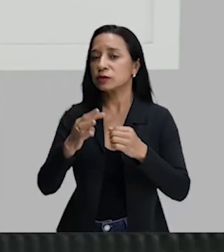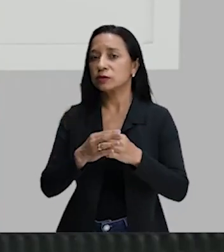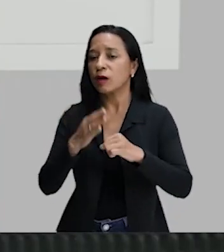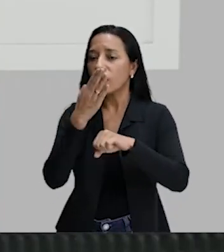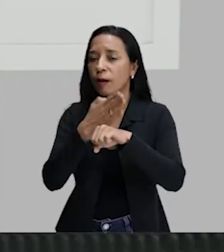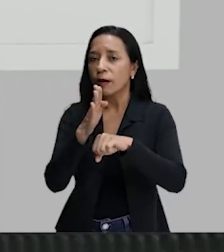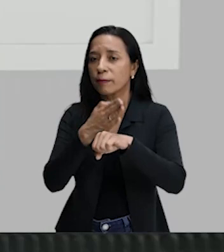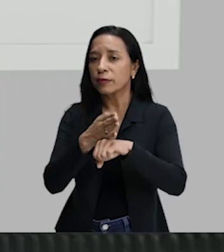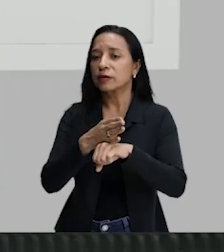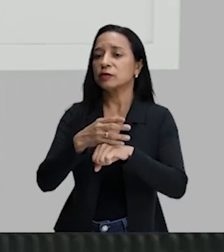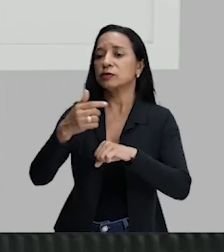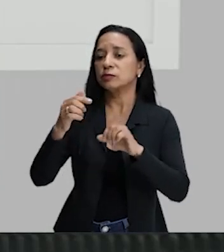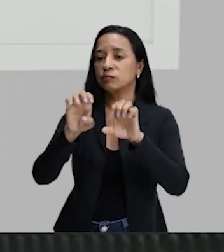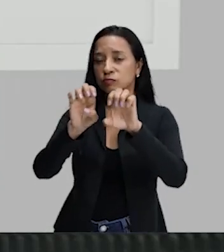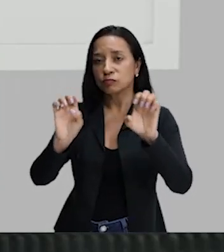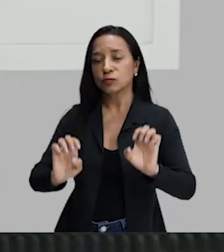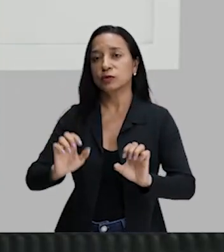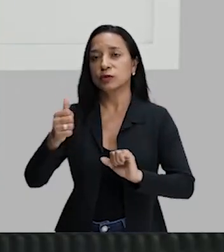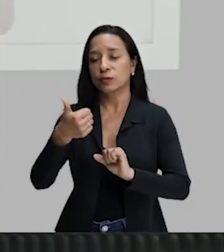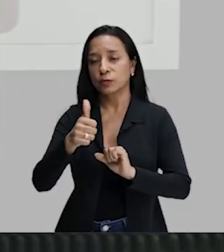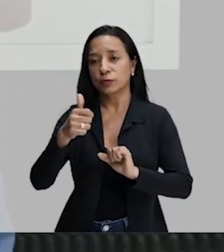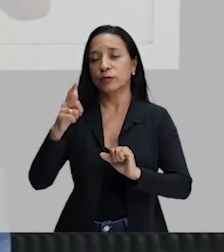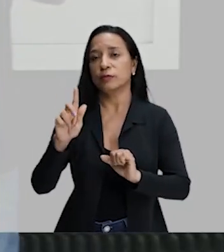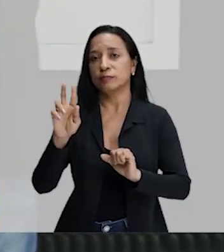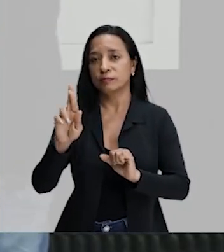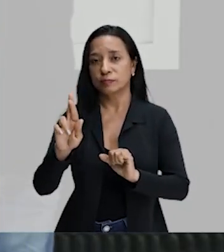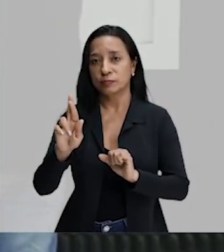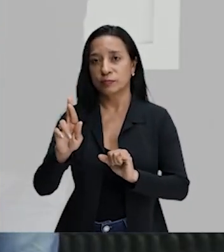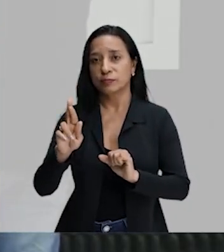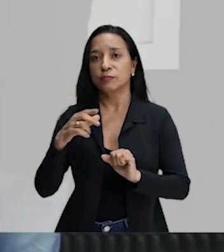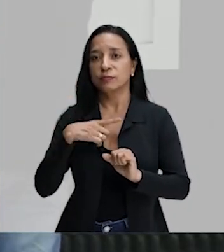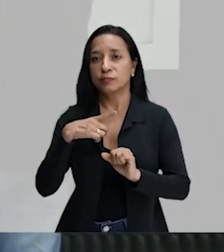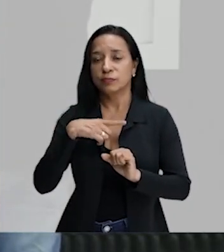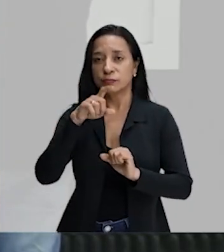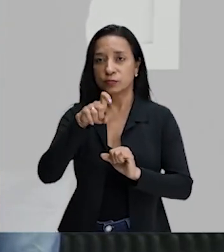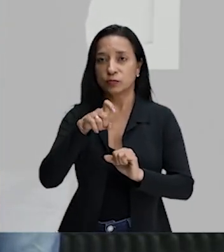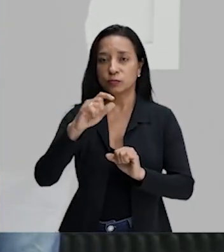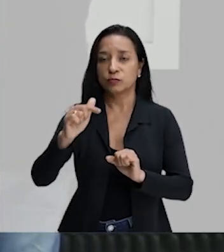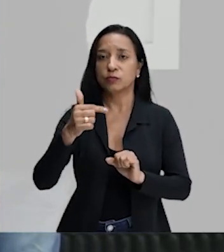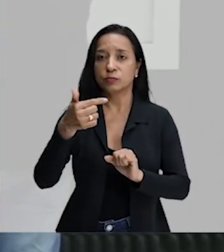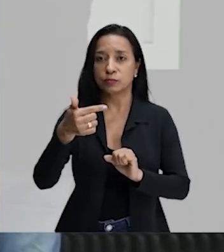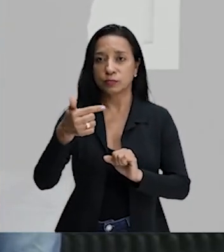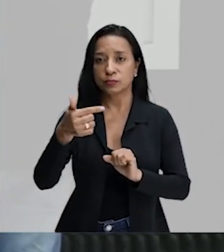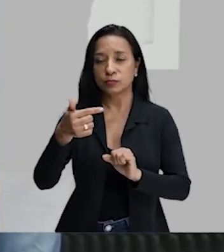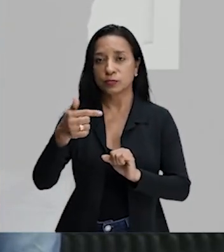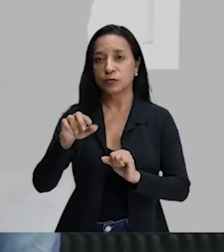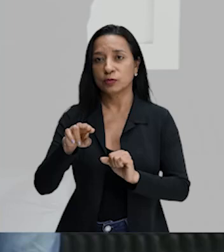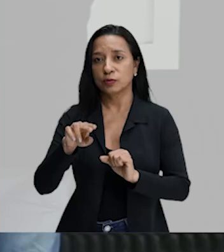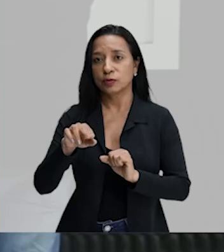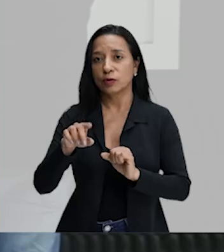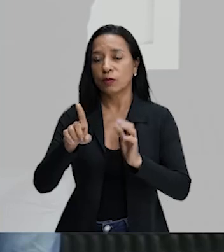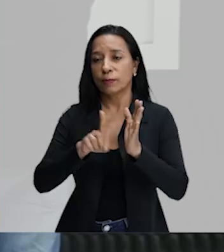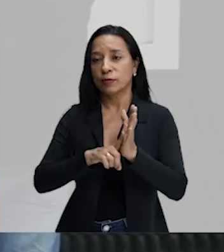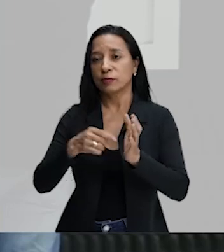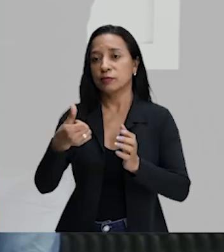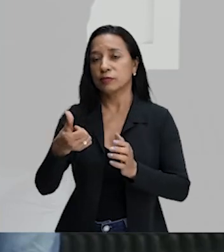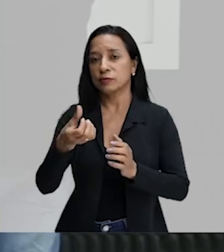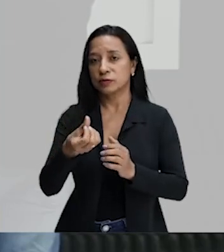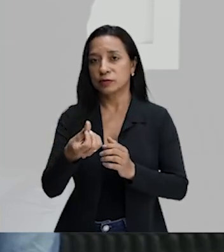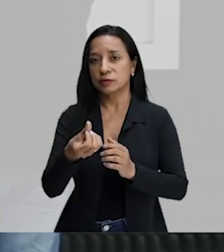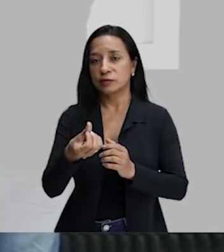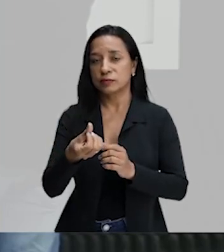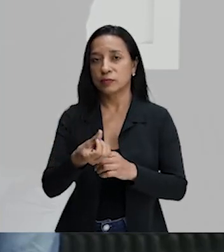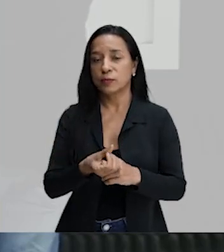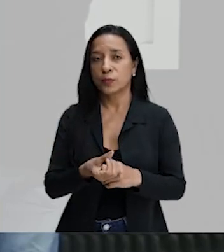como uma equação do primeiro grau. Você tem que x ao quadrado vai ser igual a menos 16.